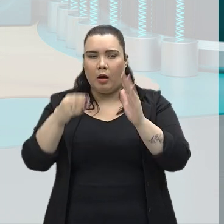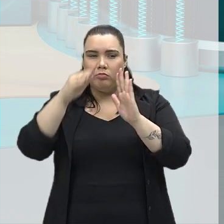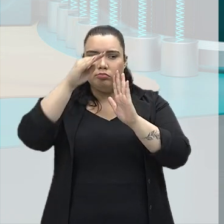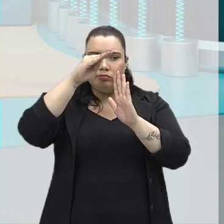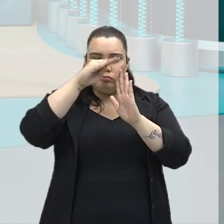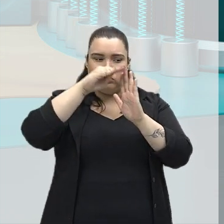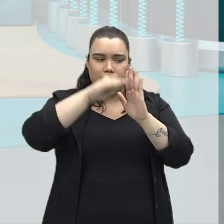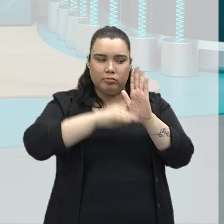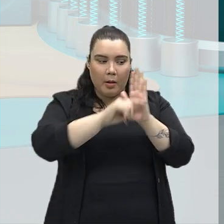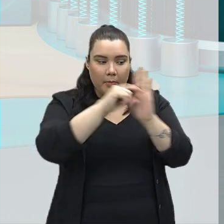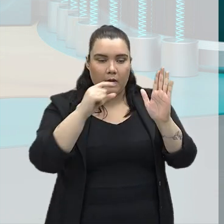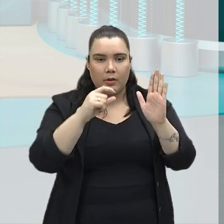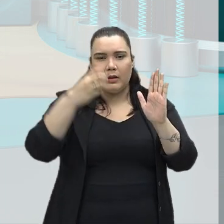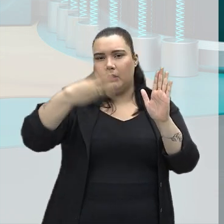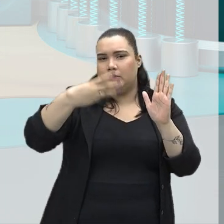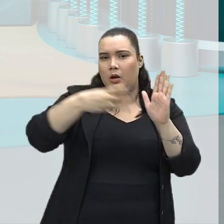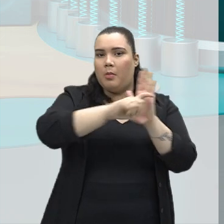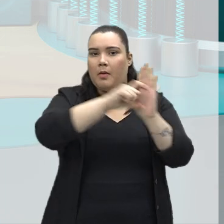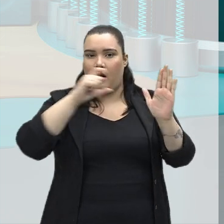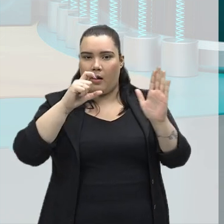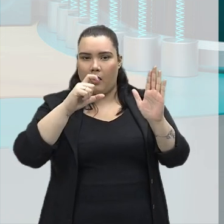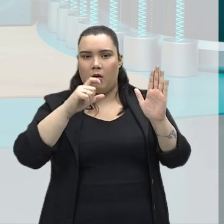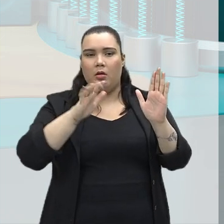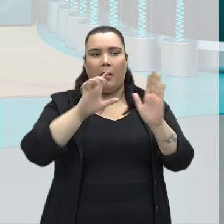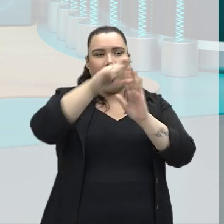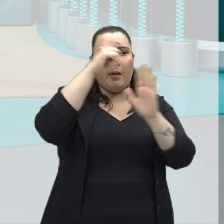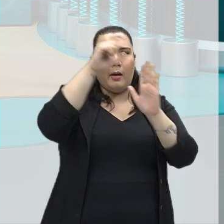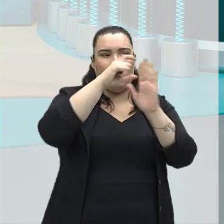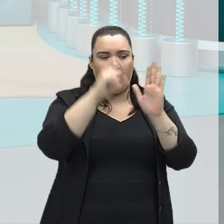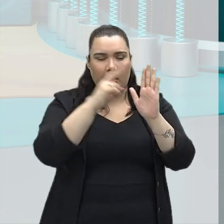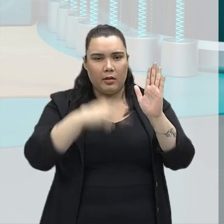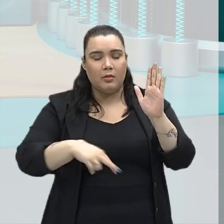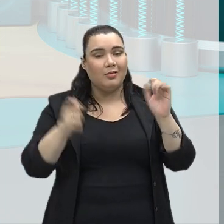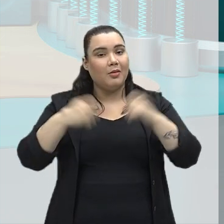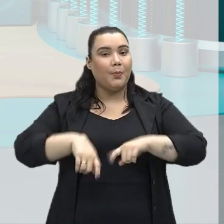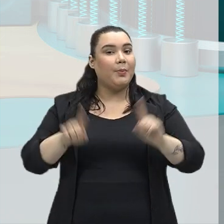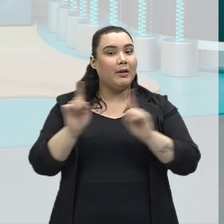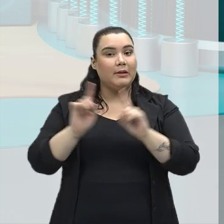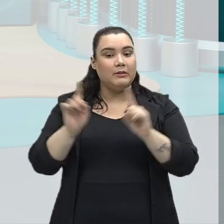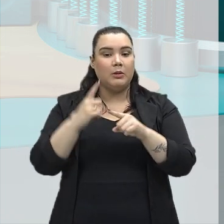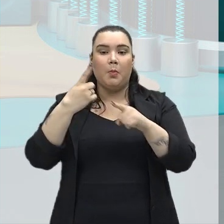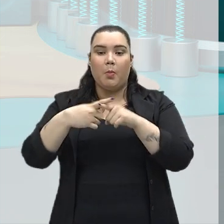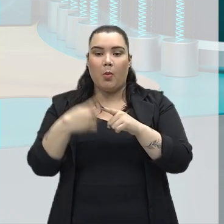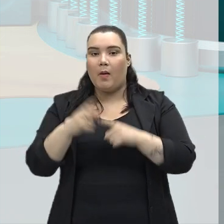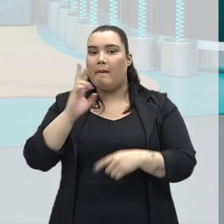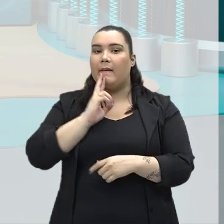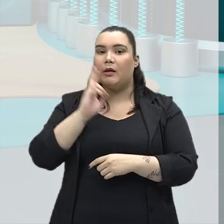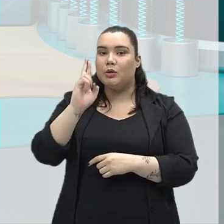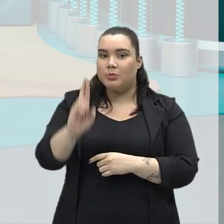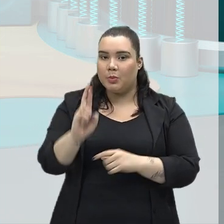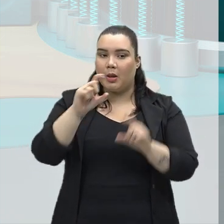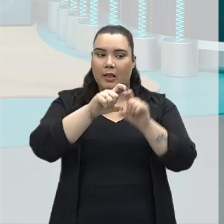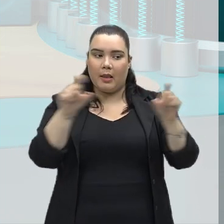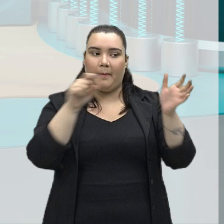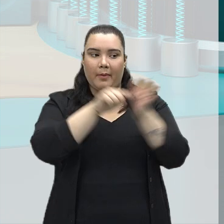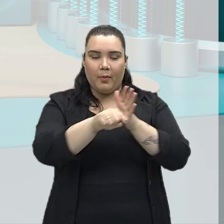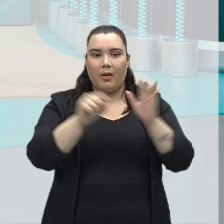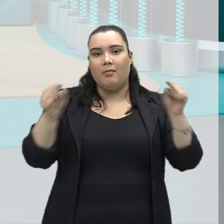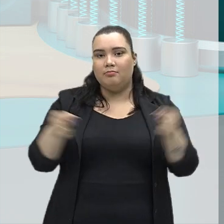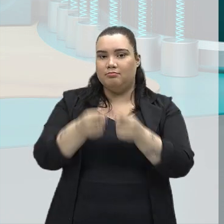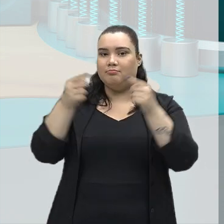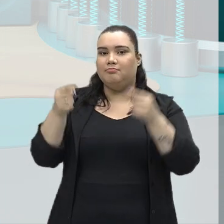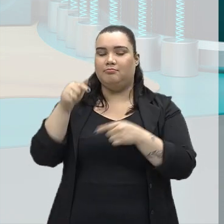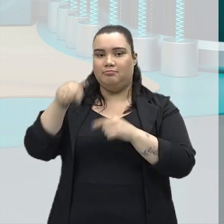no terceiro parágrafo. Eu vou ler os demais parágrafos? Não, porque olha só, a resposta vai estar lá